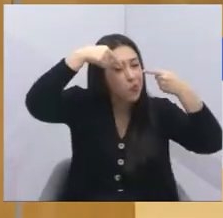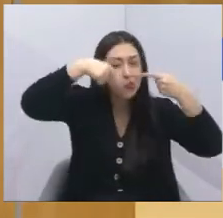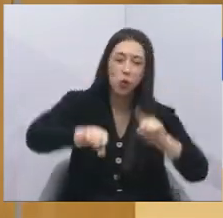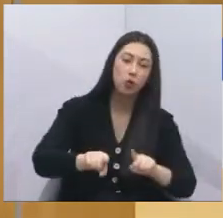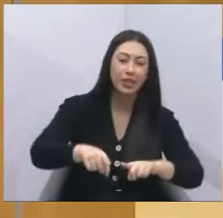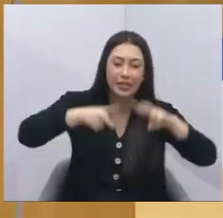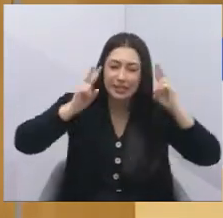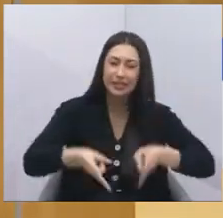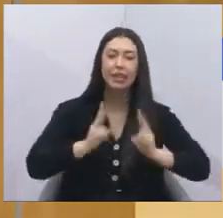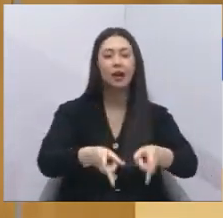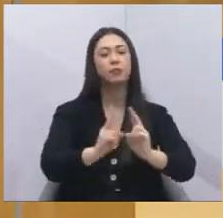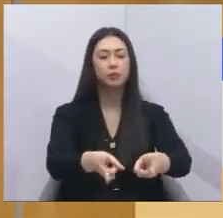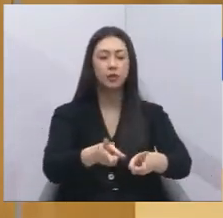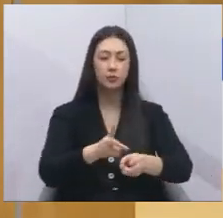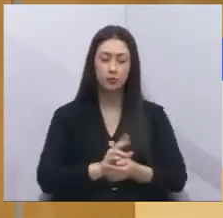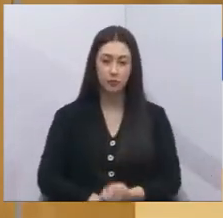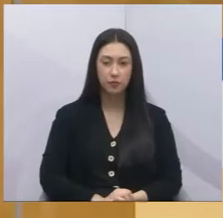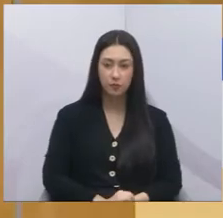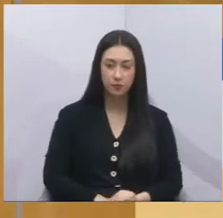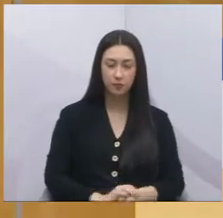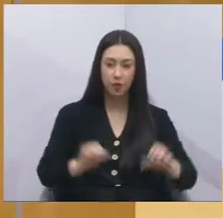contra sempre.